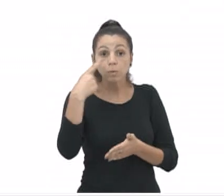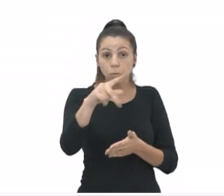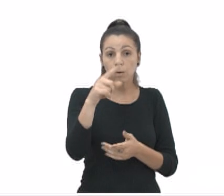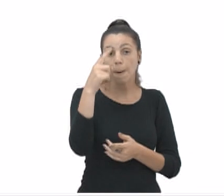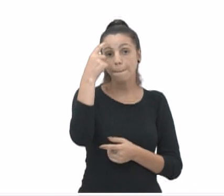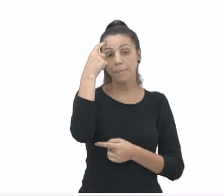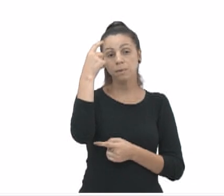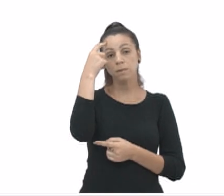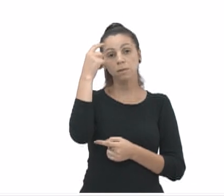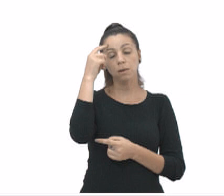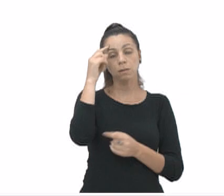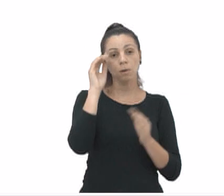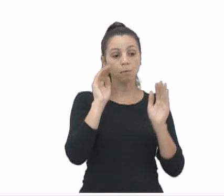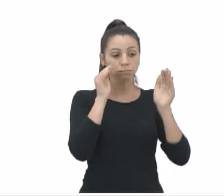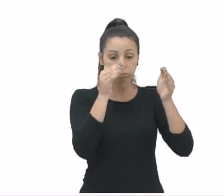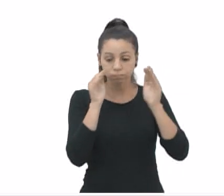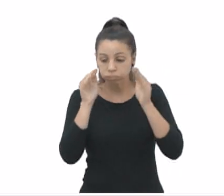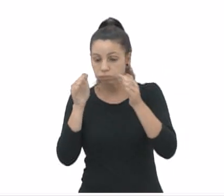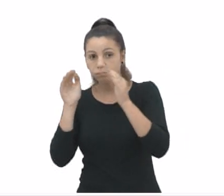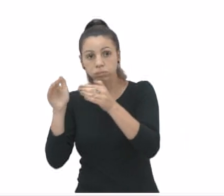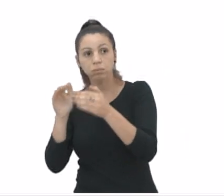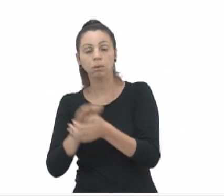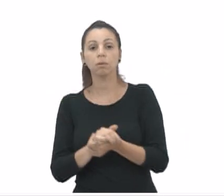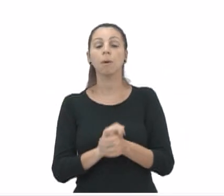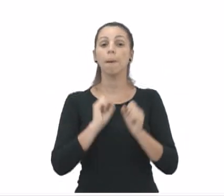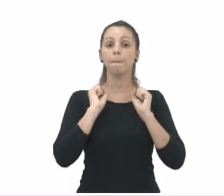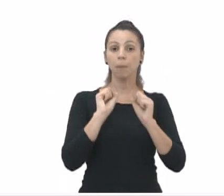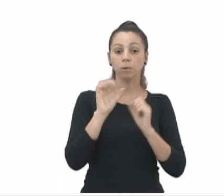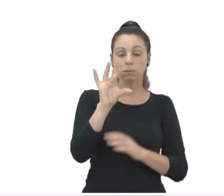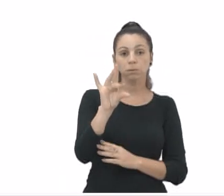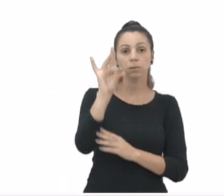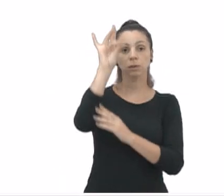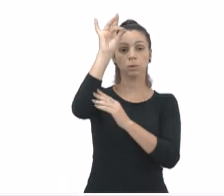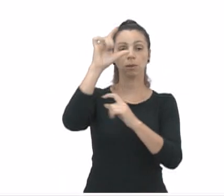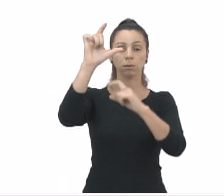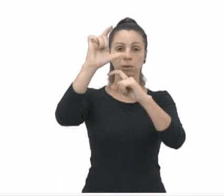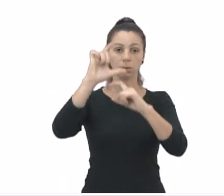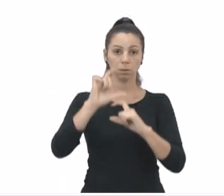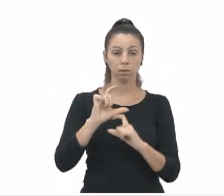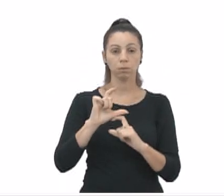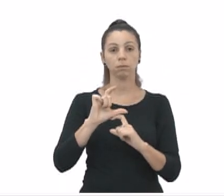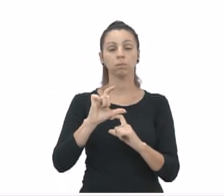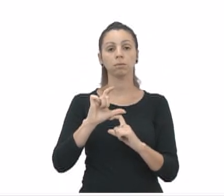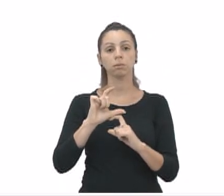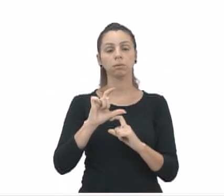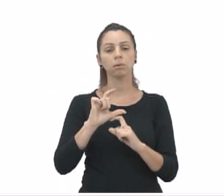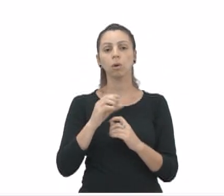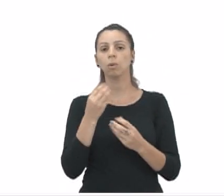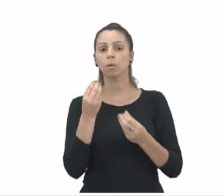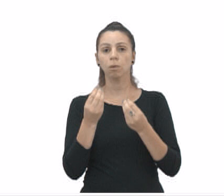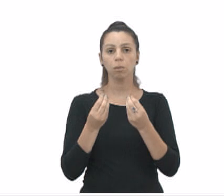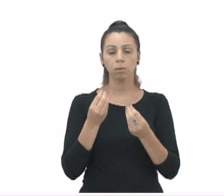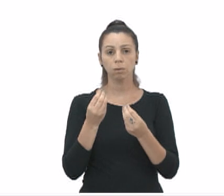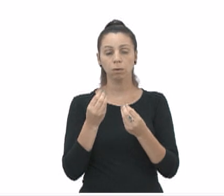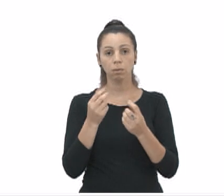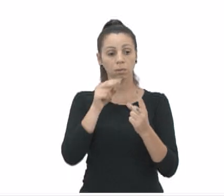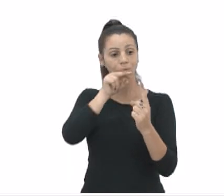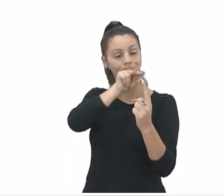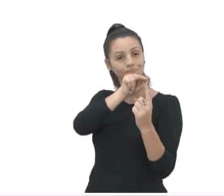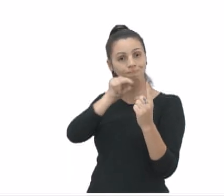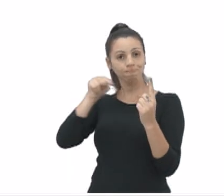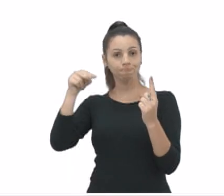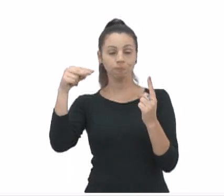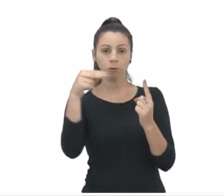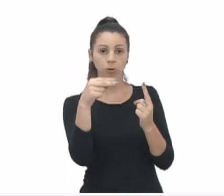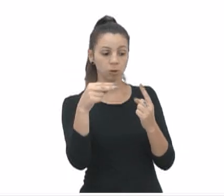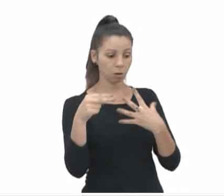nesses focos. Então você pode escolher um parágrafo e contar esse parágrafo a partir do olhar da filha